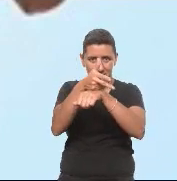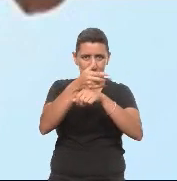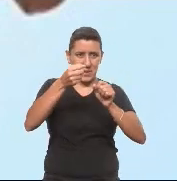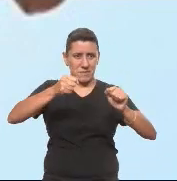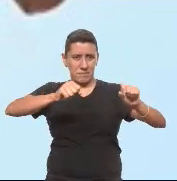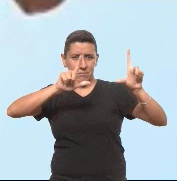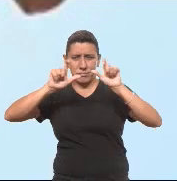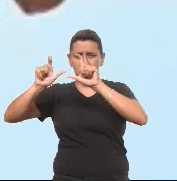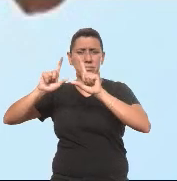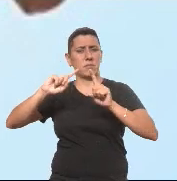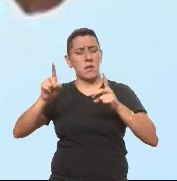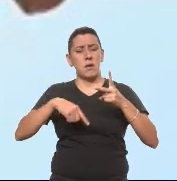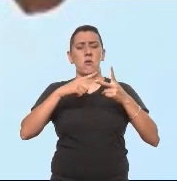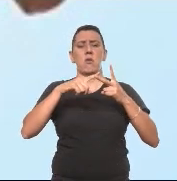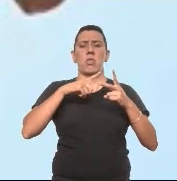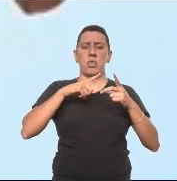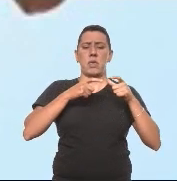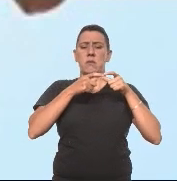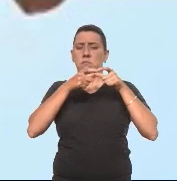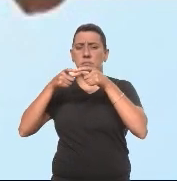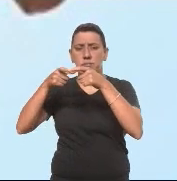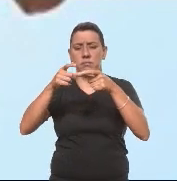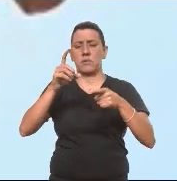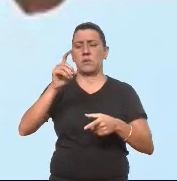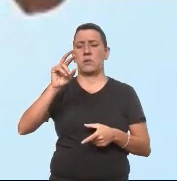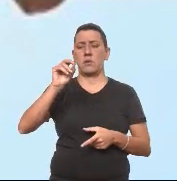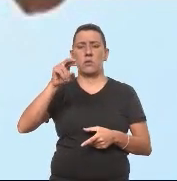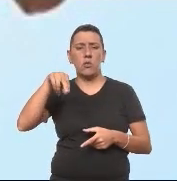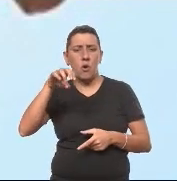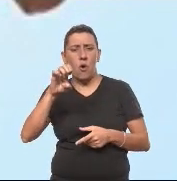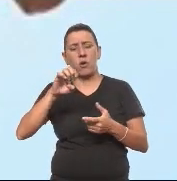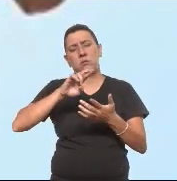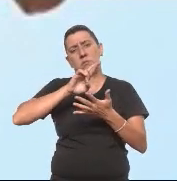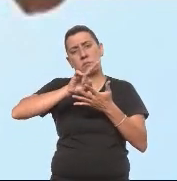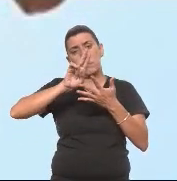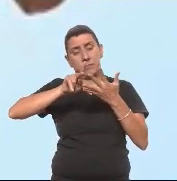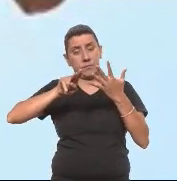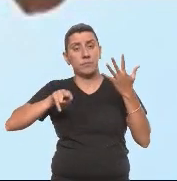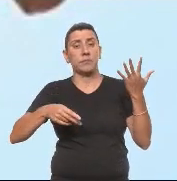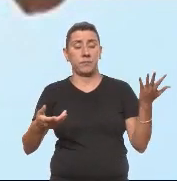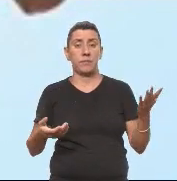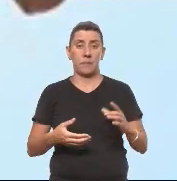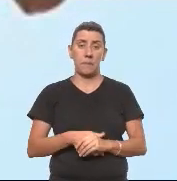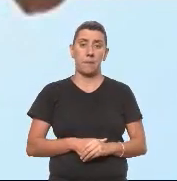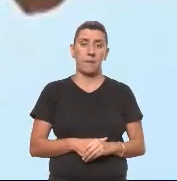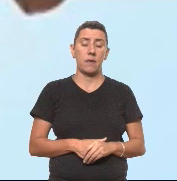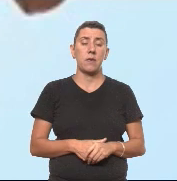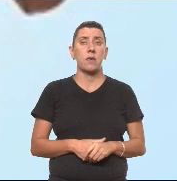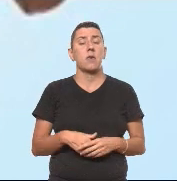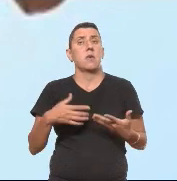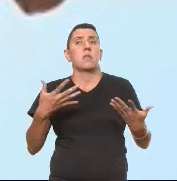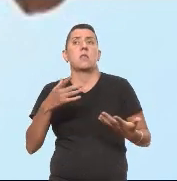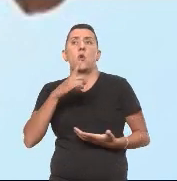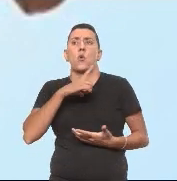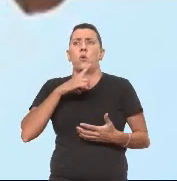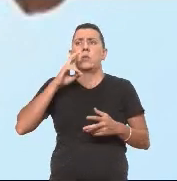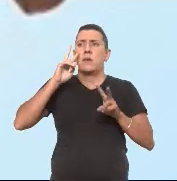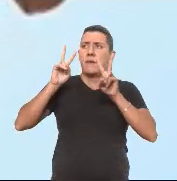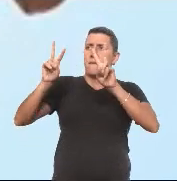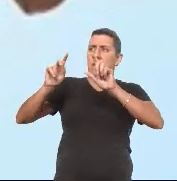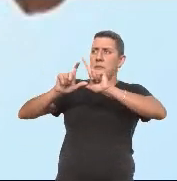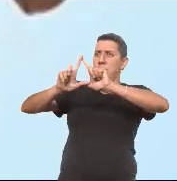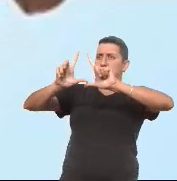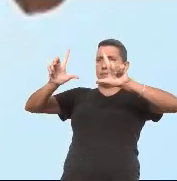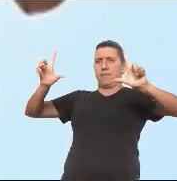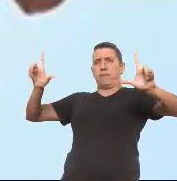mas também drones e assim por diante então aí a gente pode verificar as diferentes dimensões que eu posso olhar